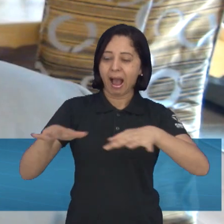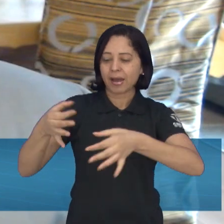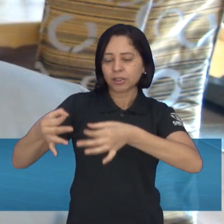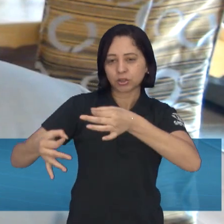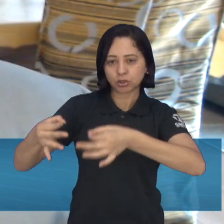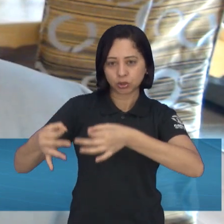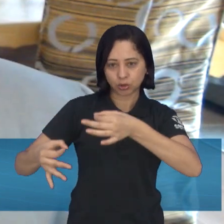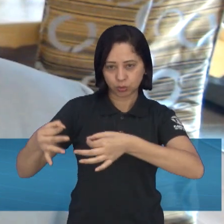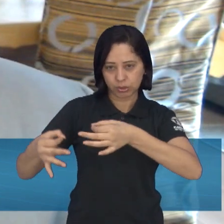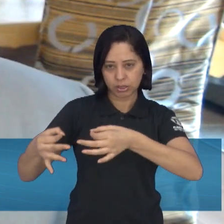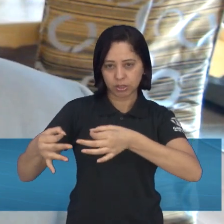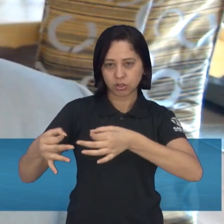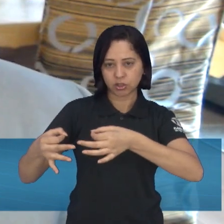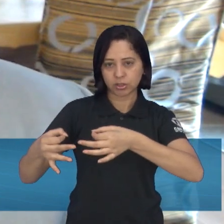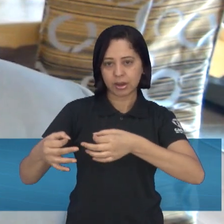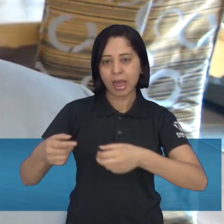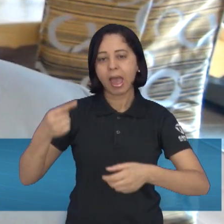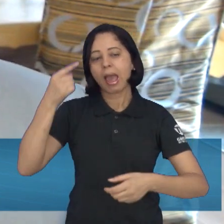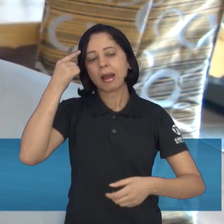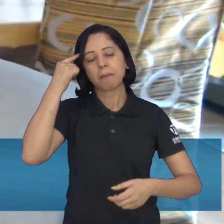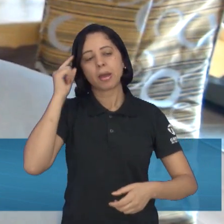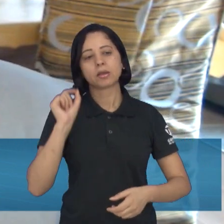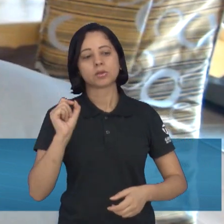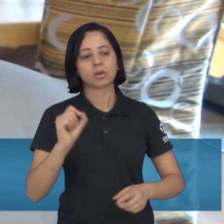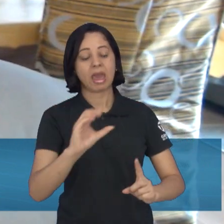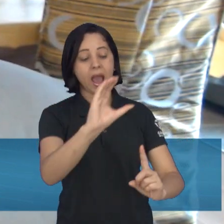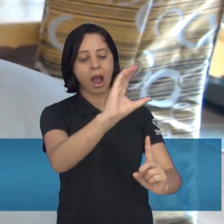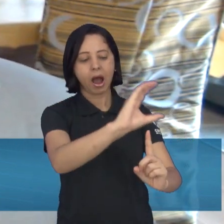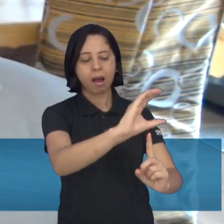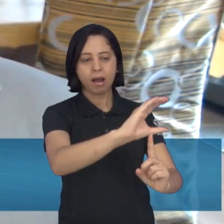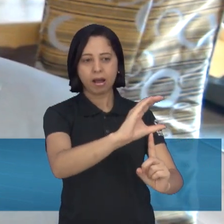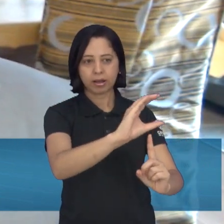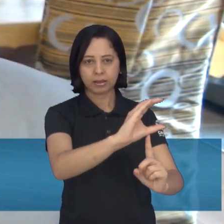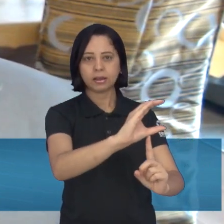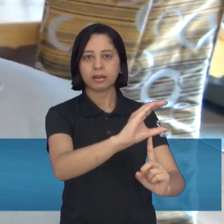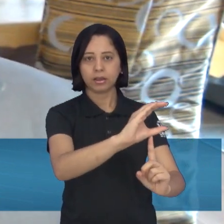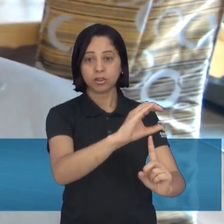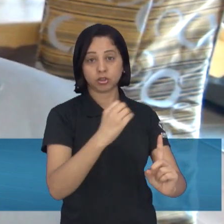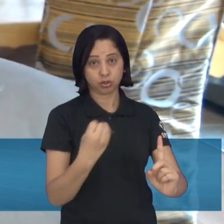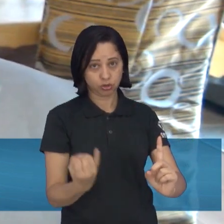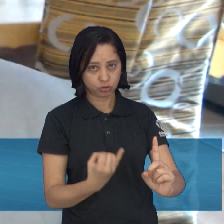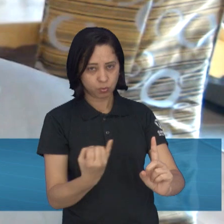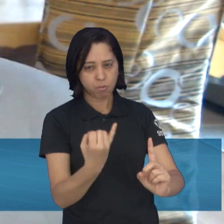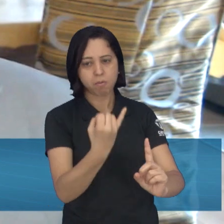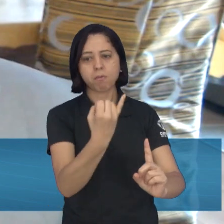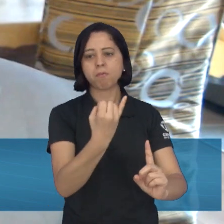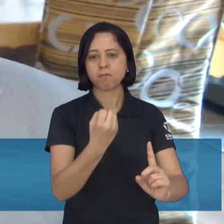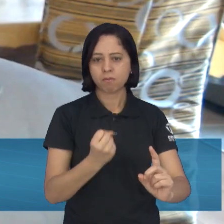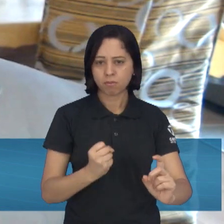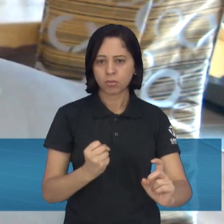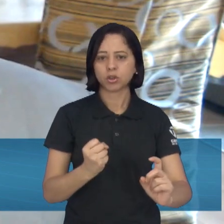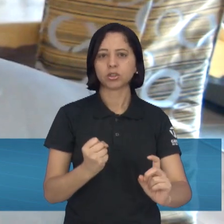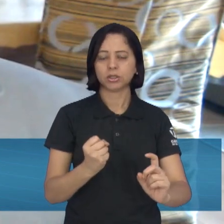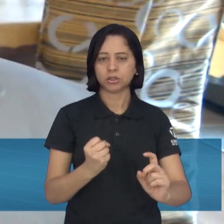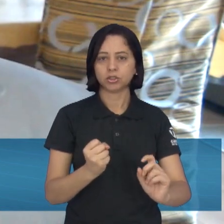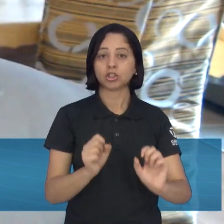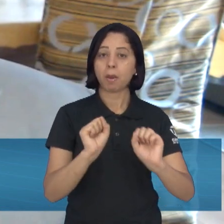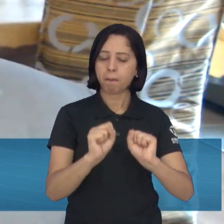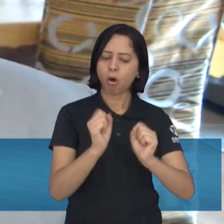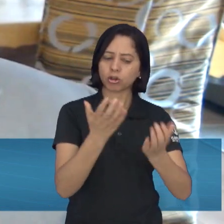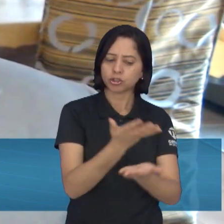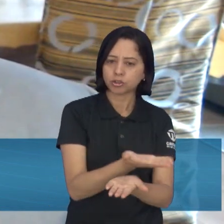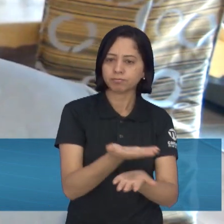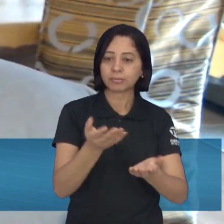pessoa consumidora é hipossuficiente em uma relação negocial com algum prestador de serviço